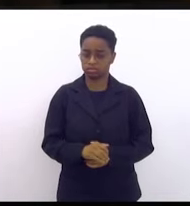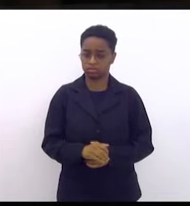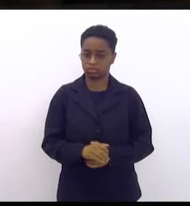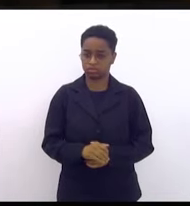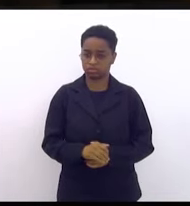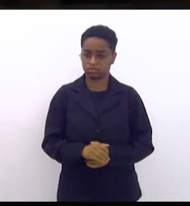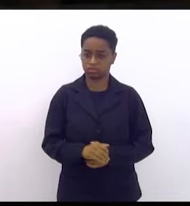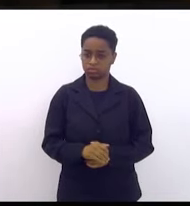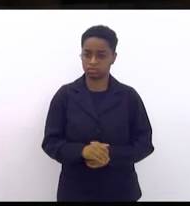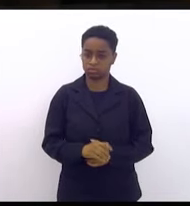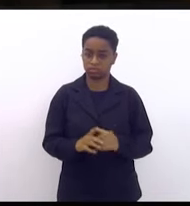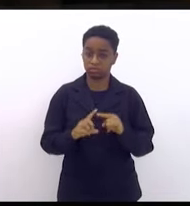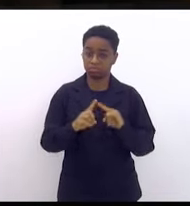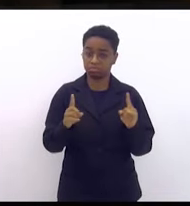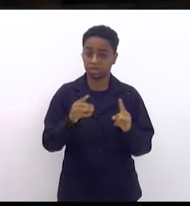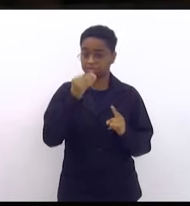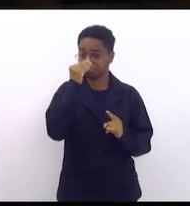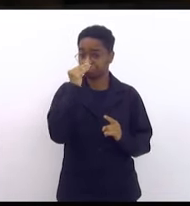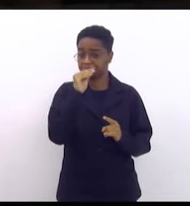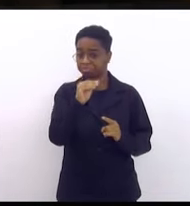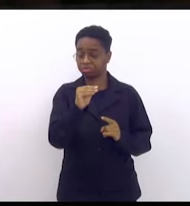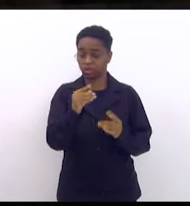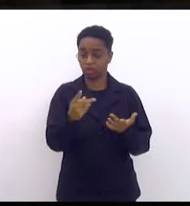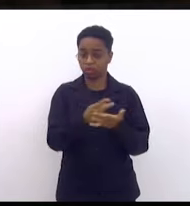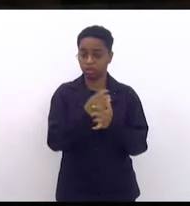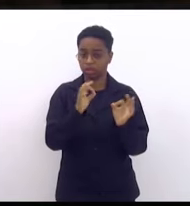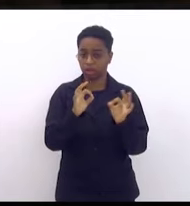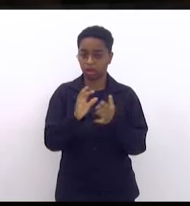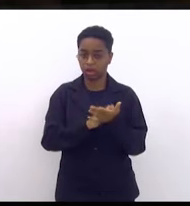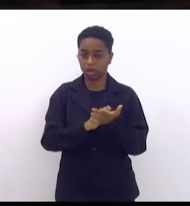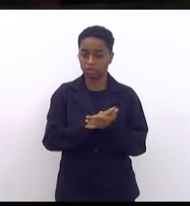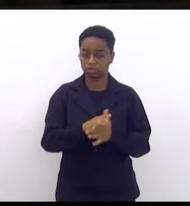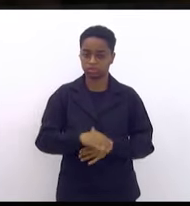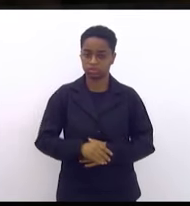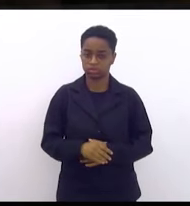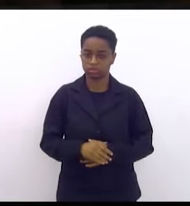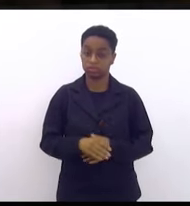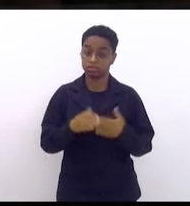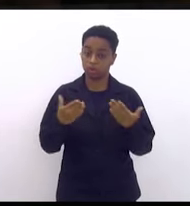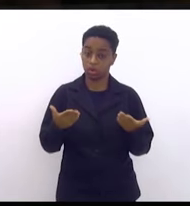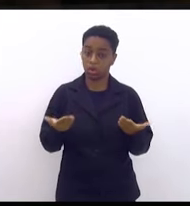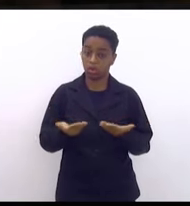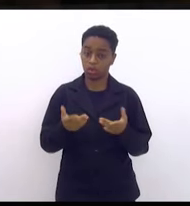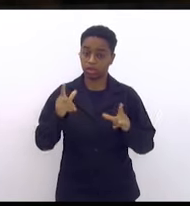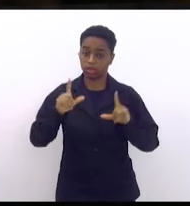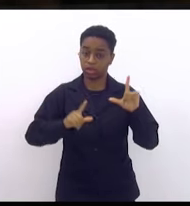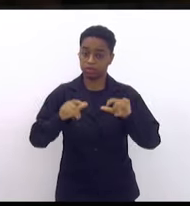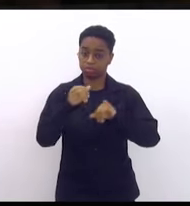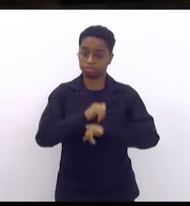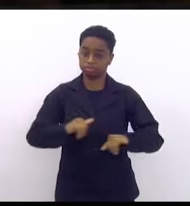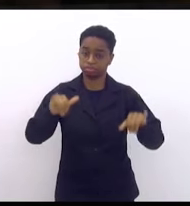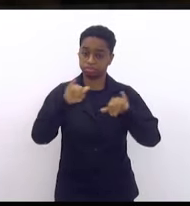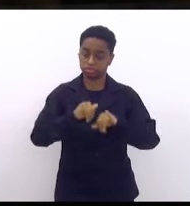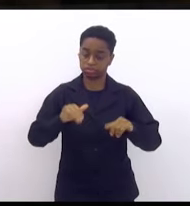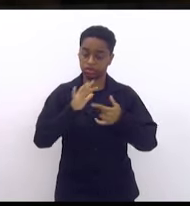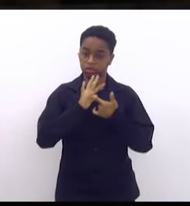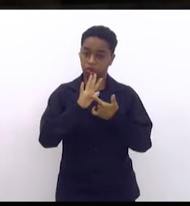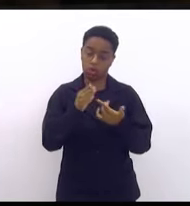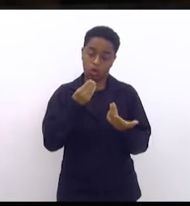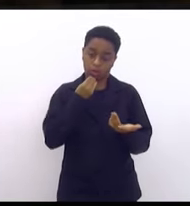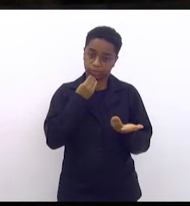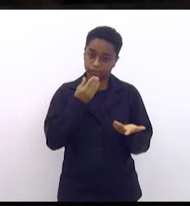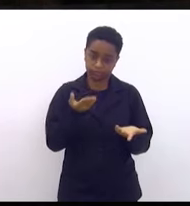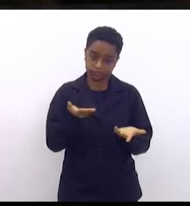E não se dá nenhuma importância a isso. Então, a mídia hoje está repercutindo e,